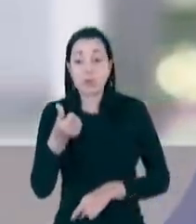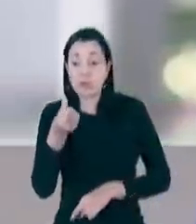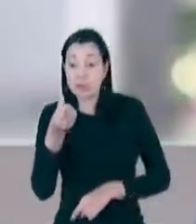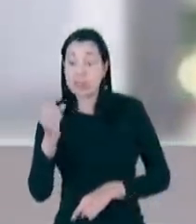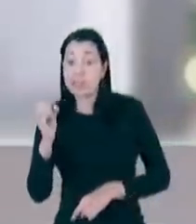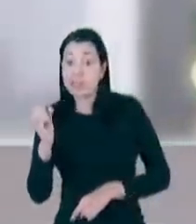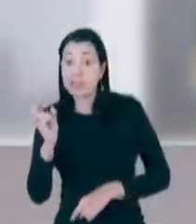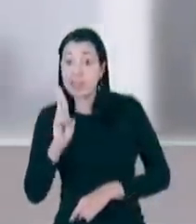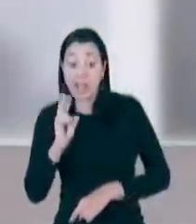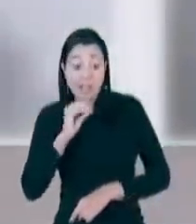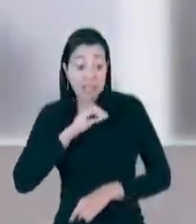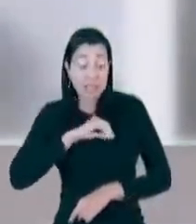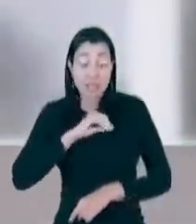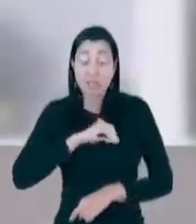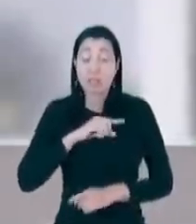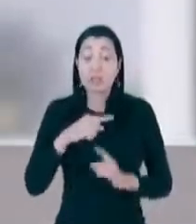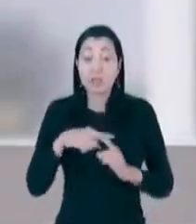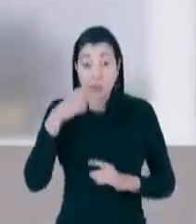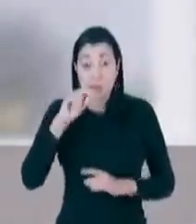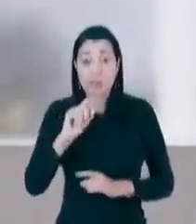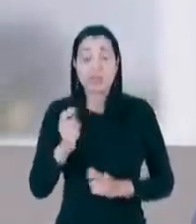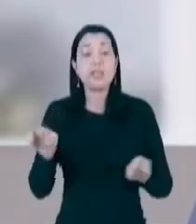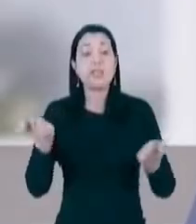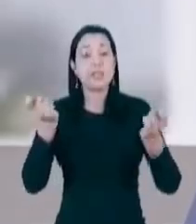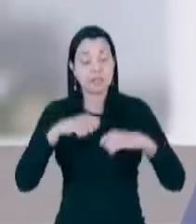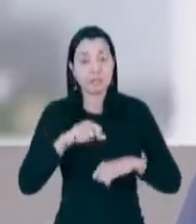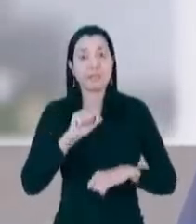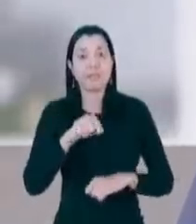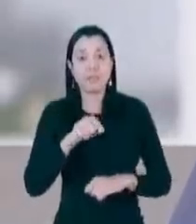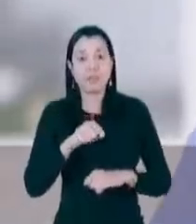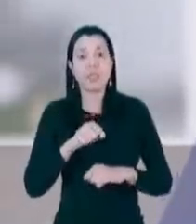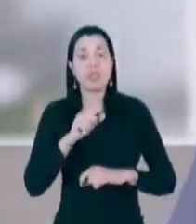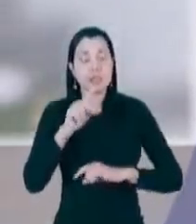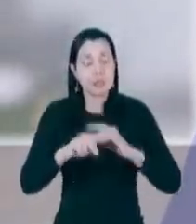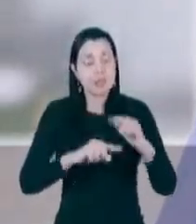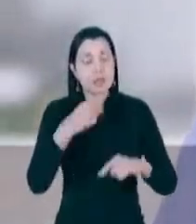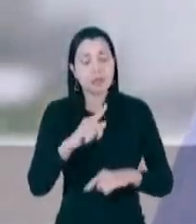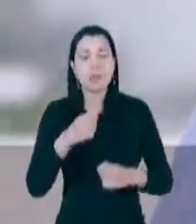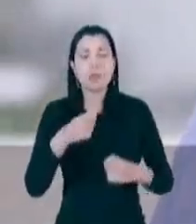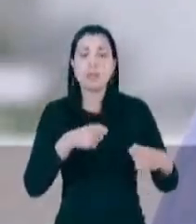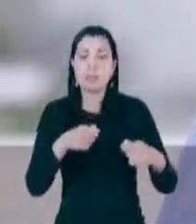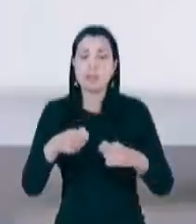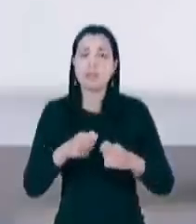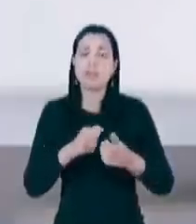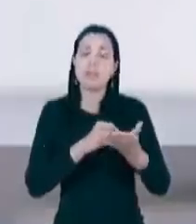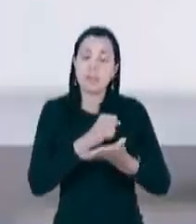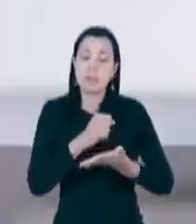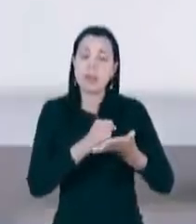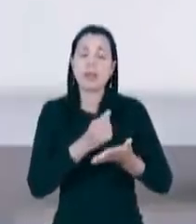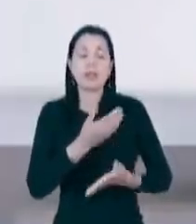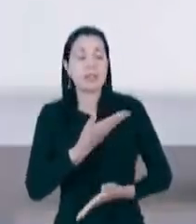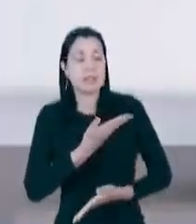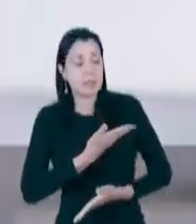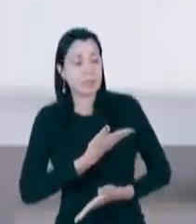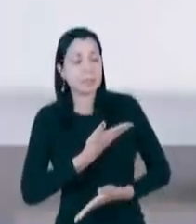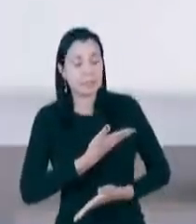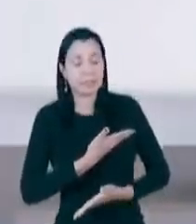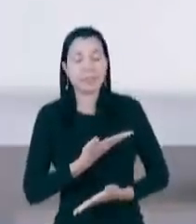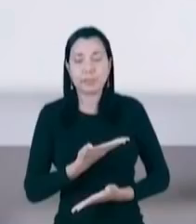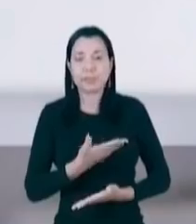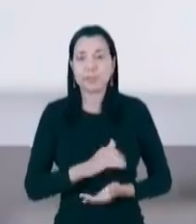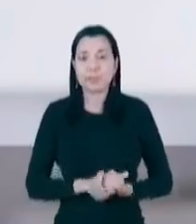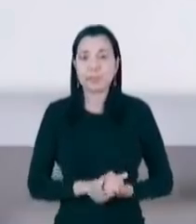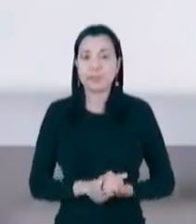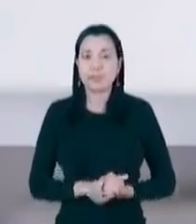de R$ 600 para que ele seja capaz de suprir suas necessidades básicas. Meus amigos e minhas